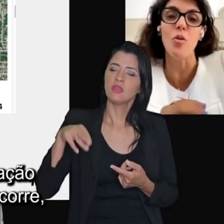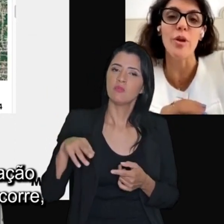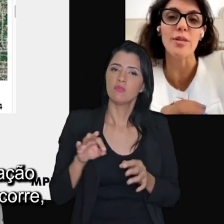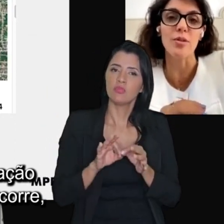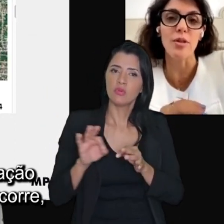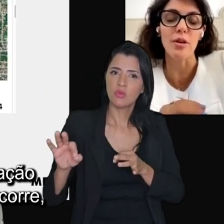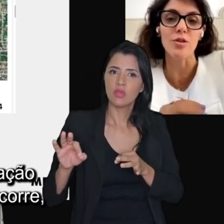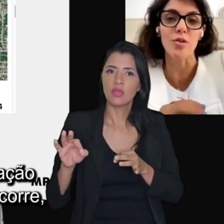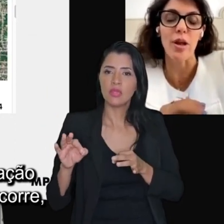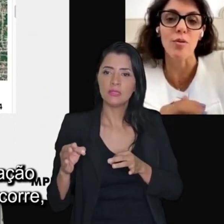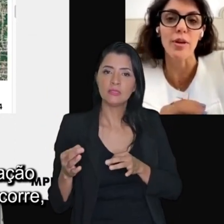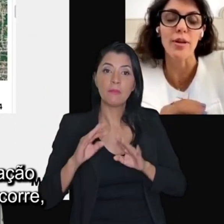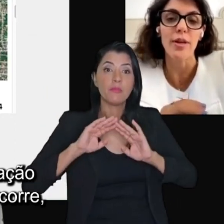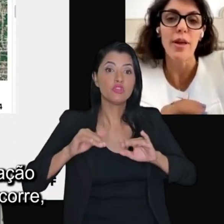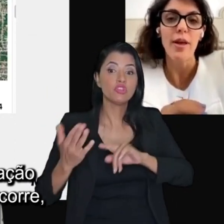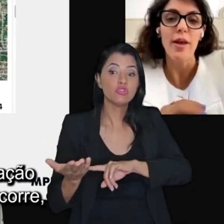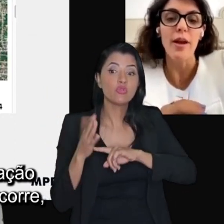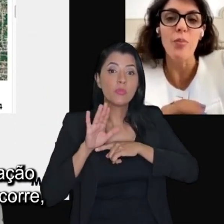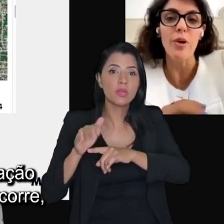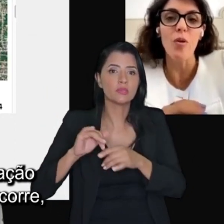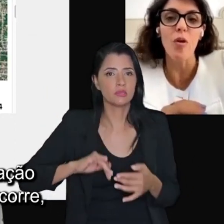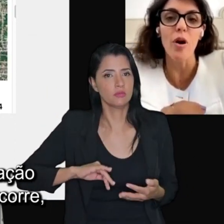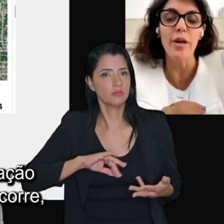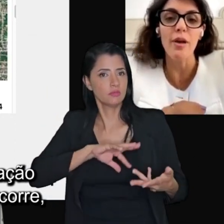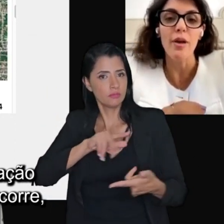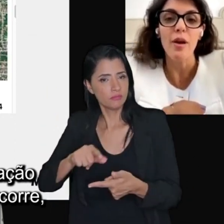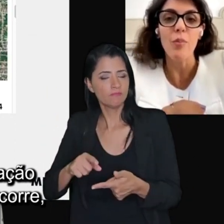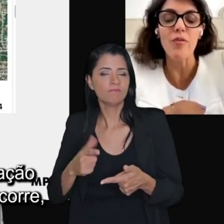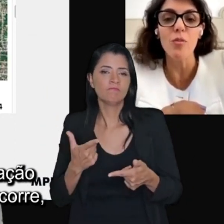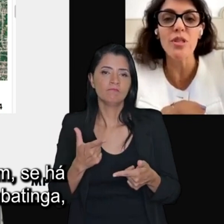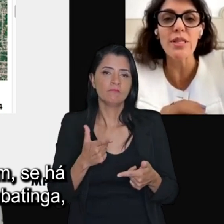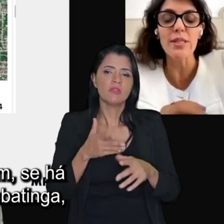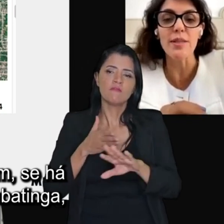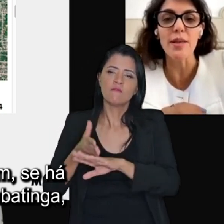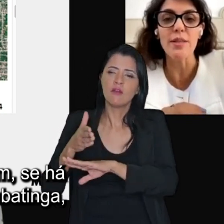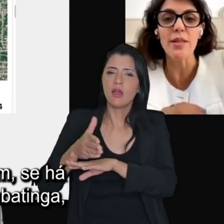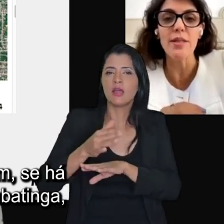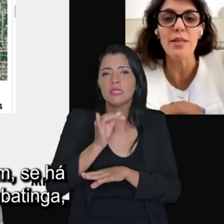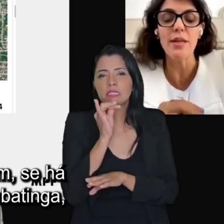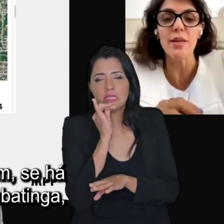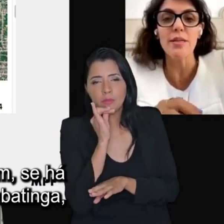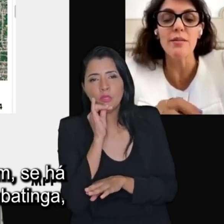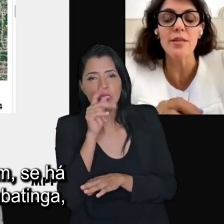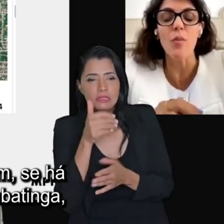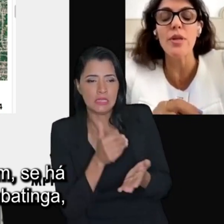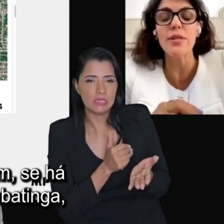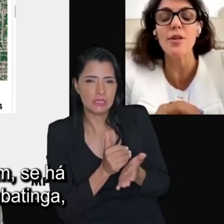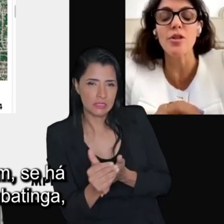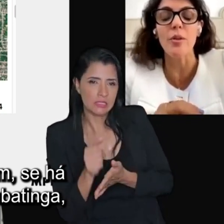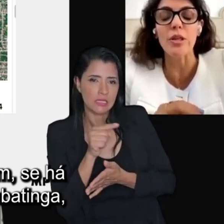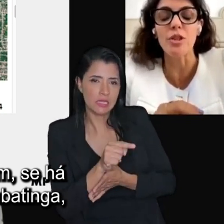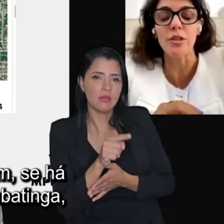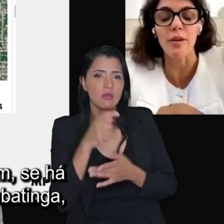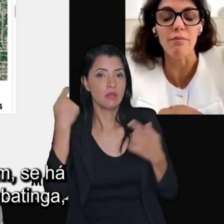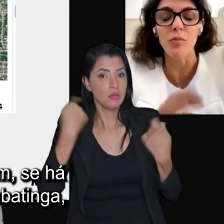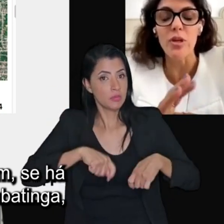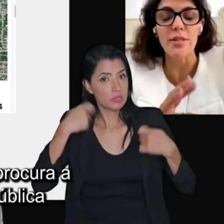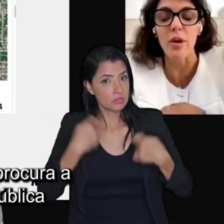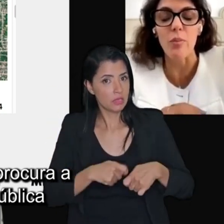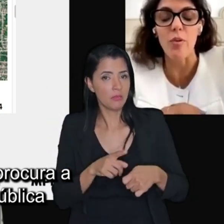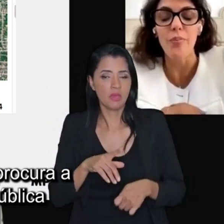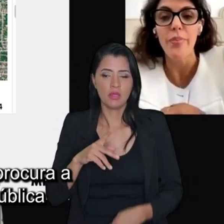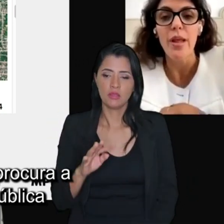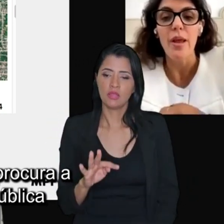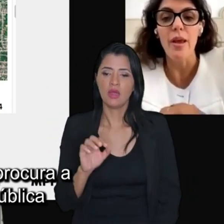o pedido de cooperação internacional, né? Ele percorre, vamos dizer assim, se há uma necessidade de Tabatinga,